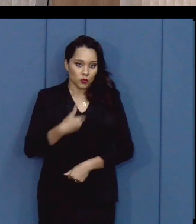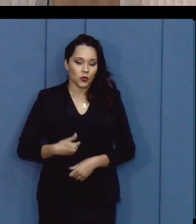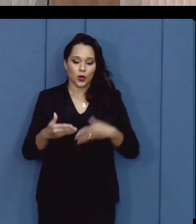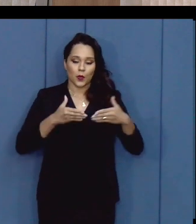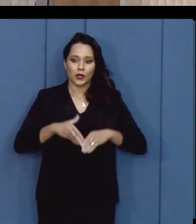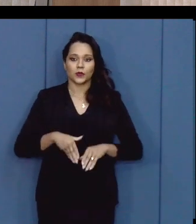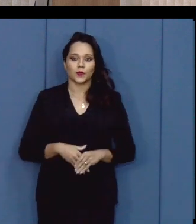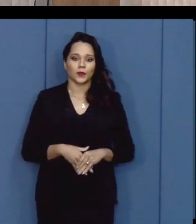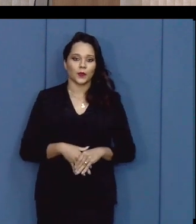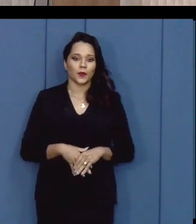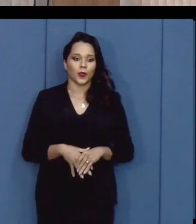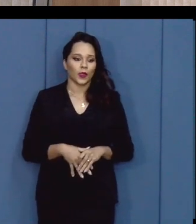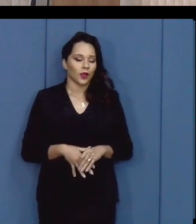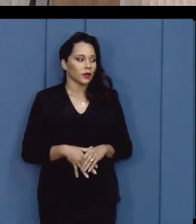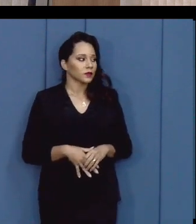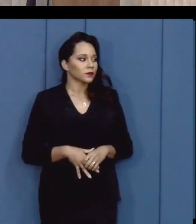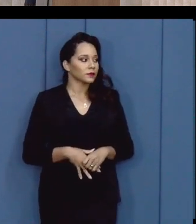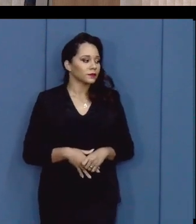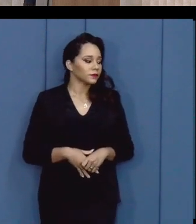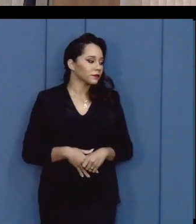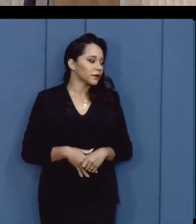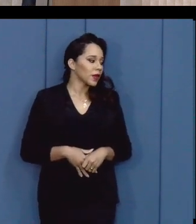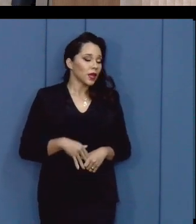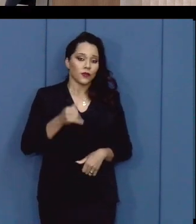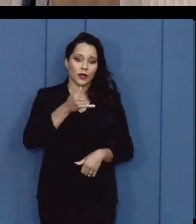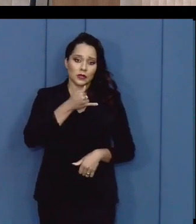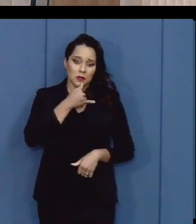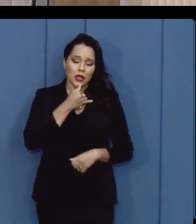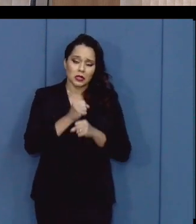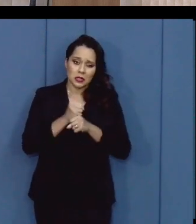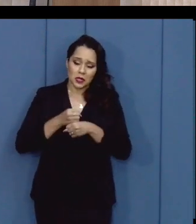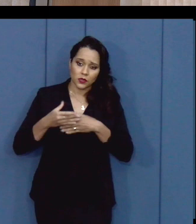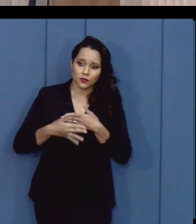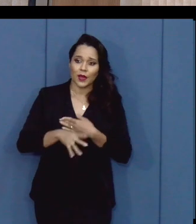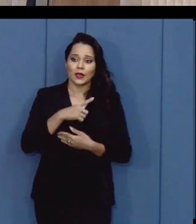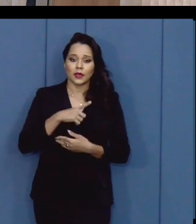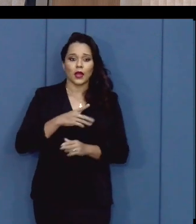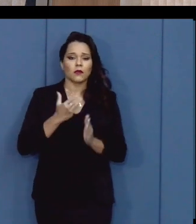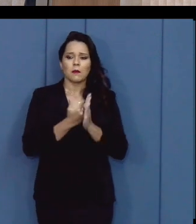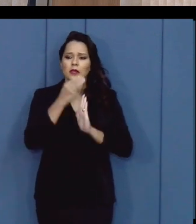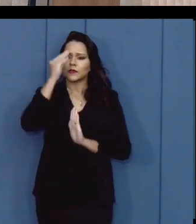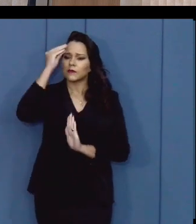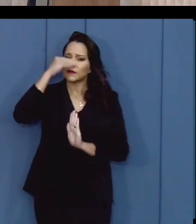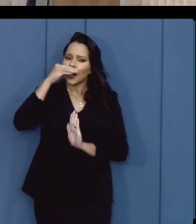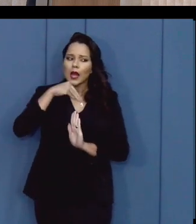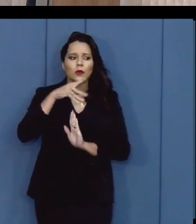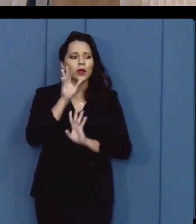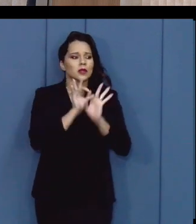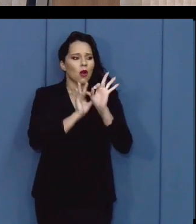pública e comércio, né? Há, infelizmente, nesses últimos anos, houve, né, um enfraquecimento